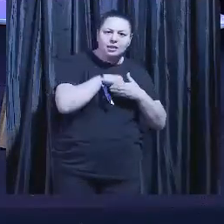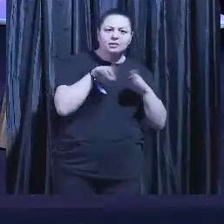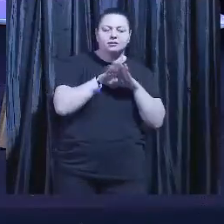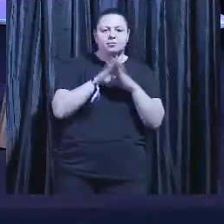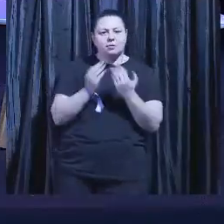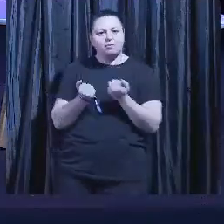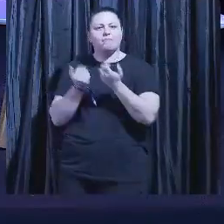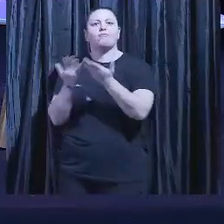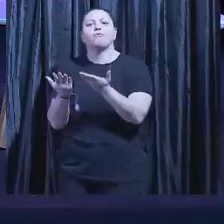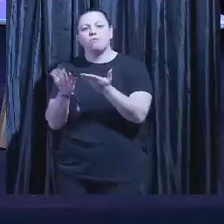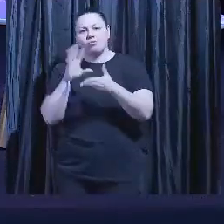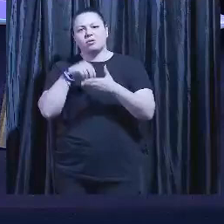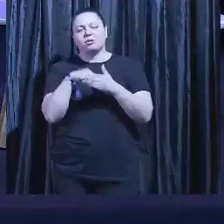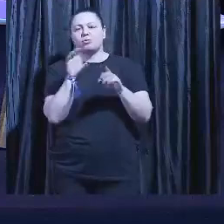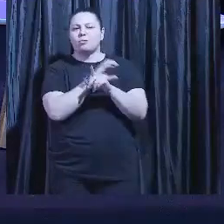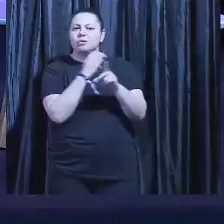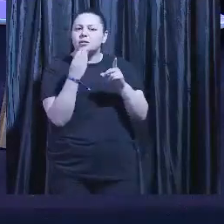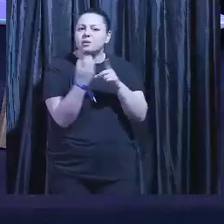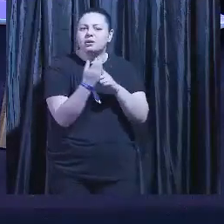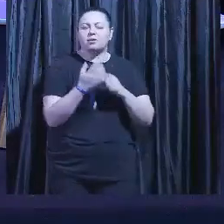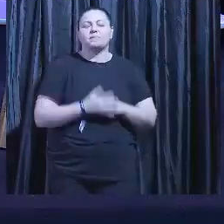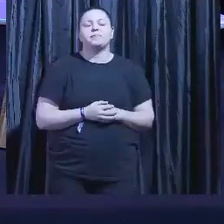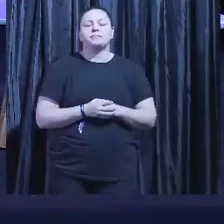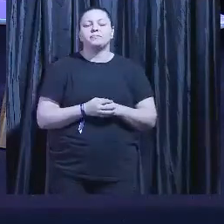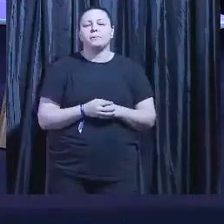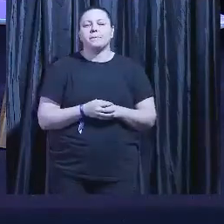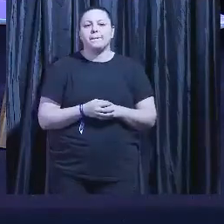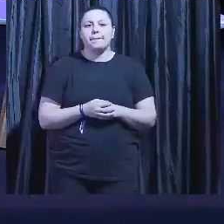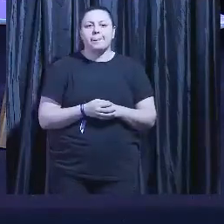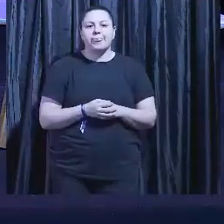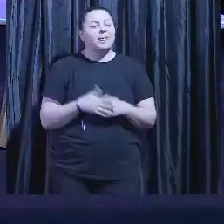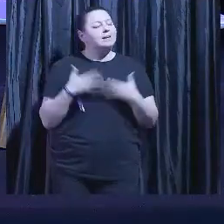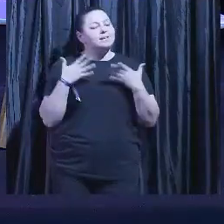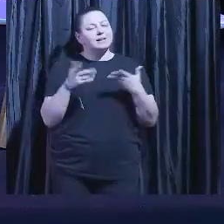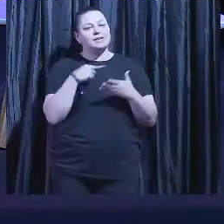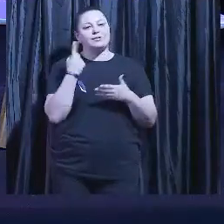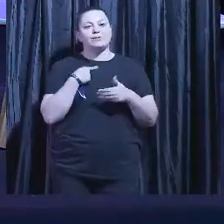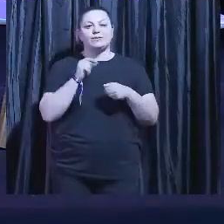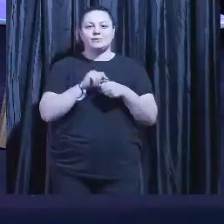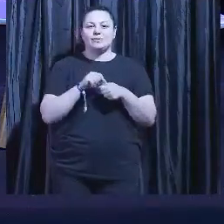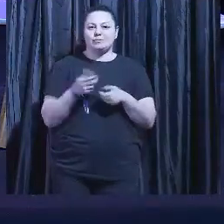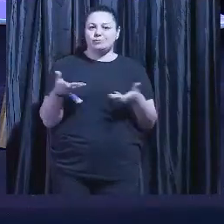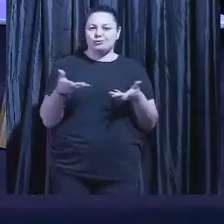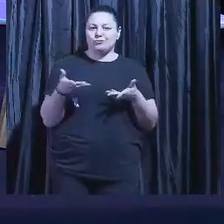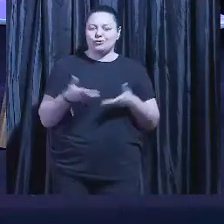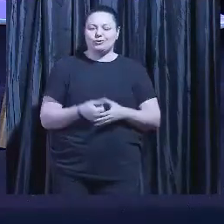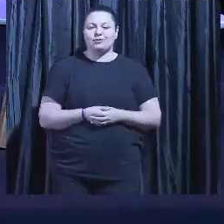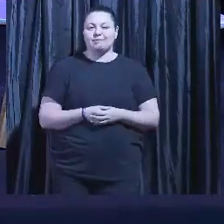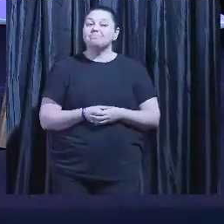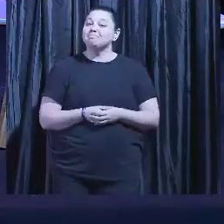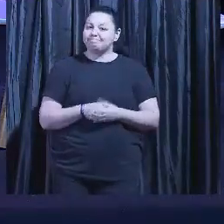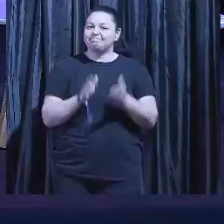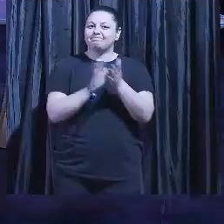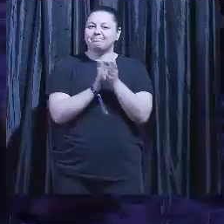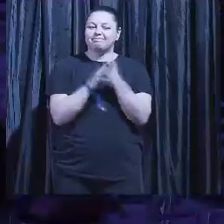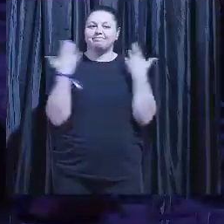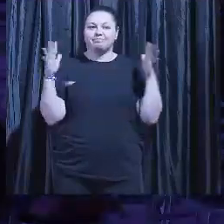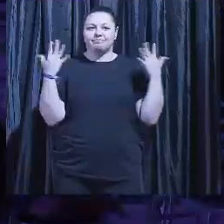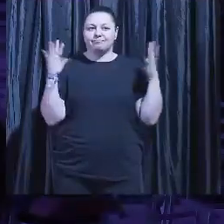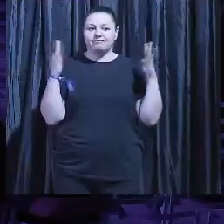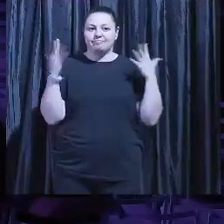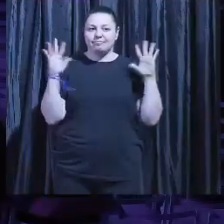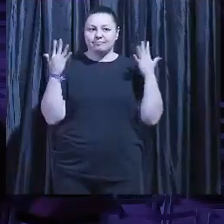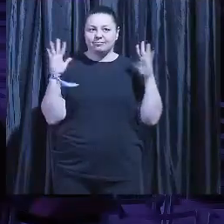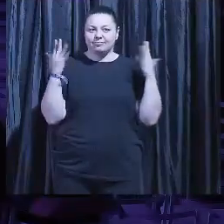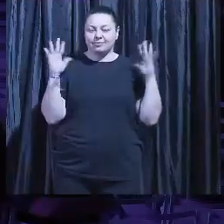territórios, nas nossas comunidades, nas nossas quebradas. É isso que a gente faz hoje. Salva de palmas, né, gente?